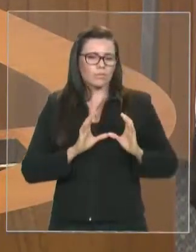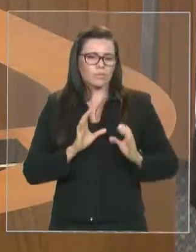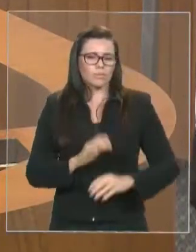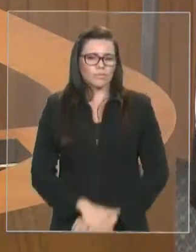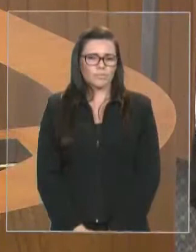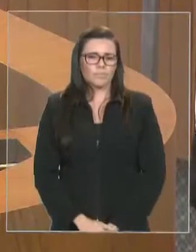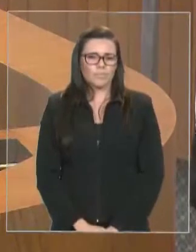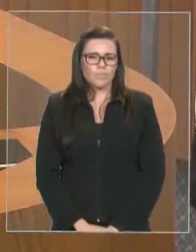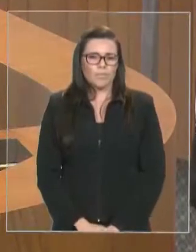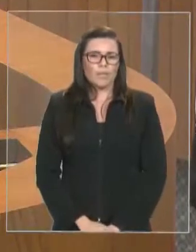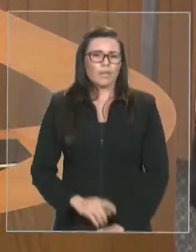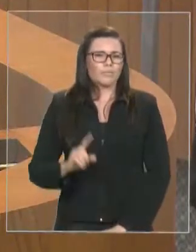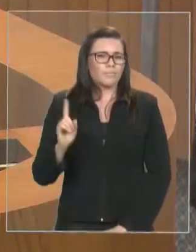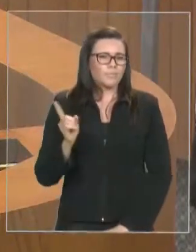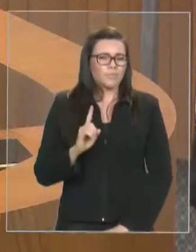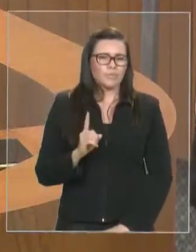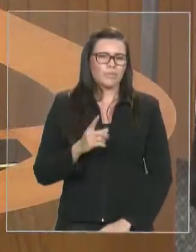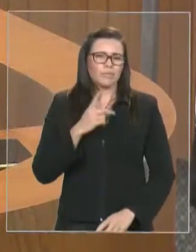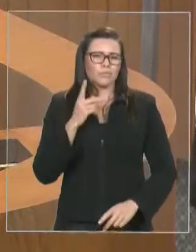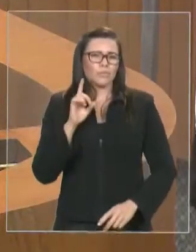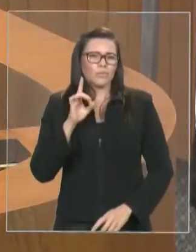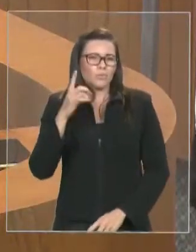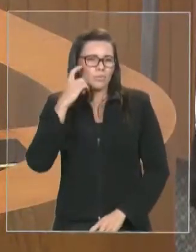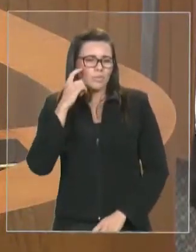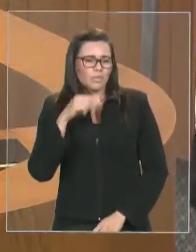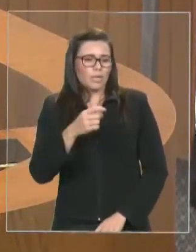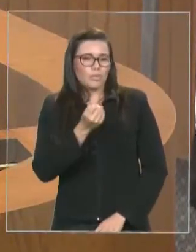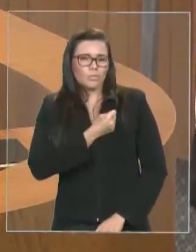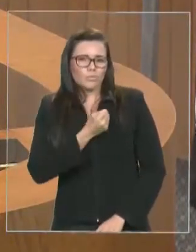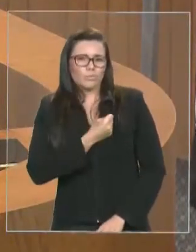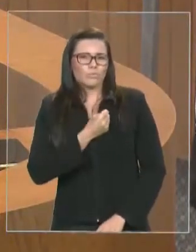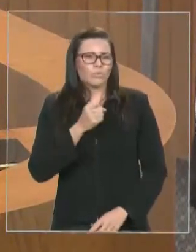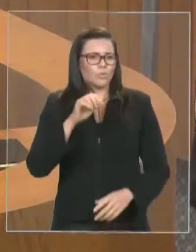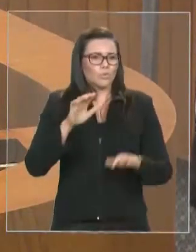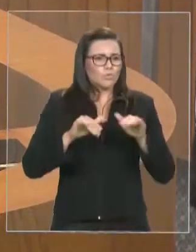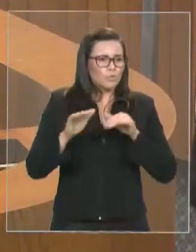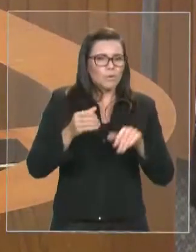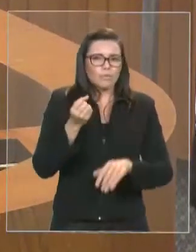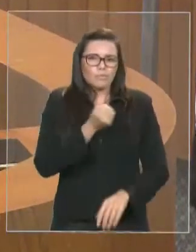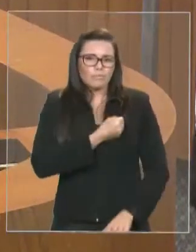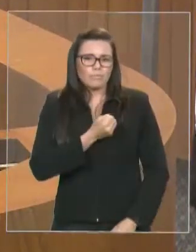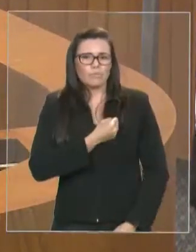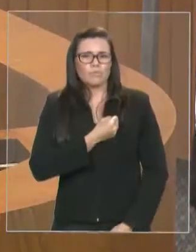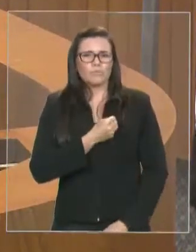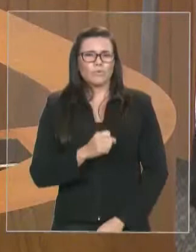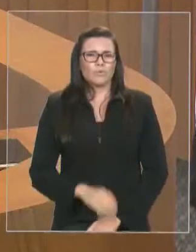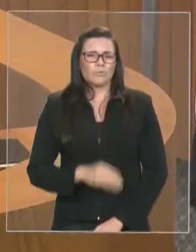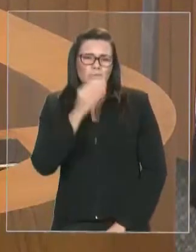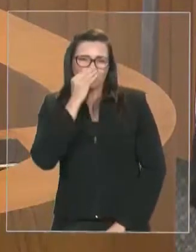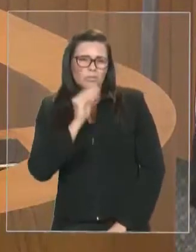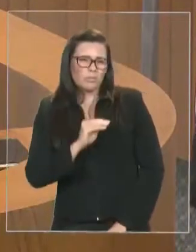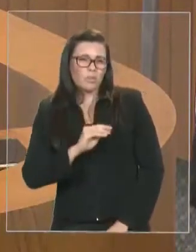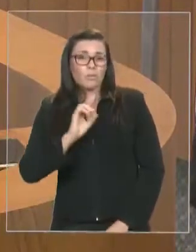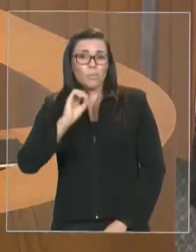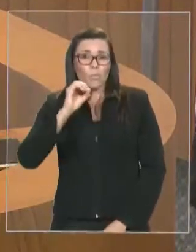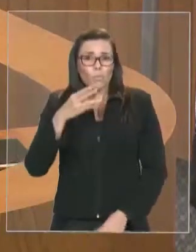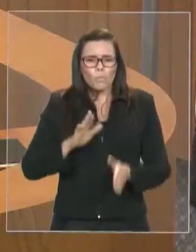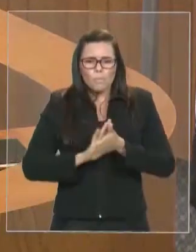tratado por números, códigos ou de modo genérico, desrespeitoso ou